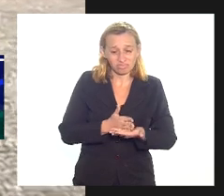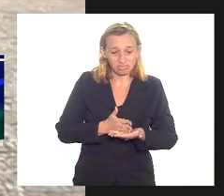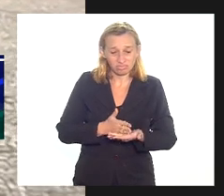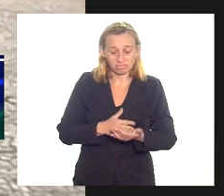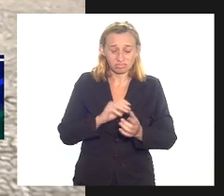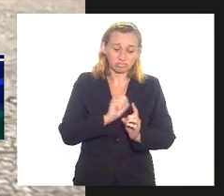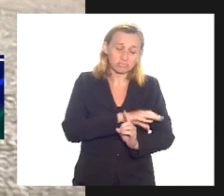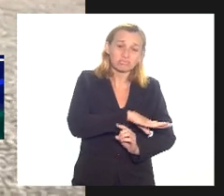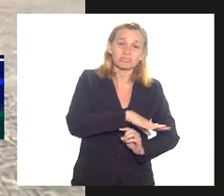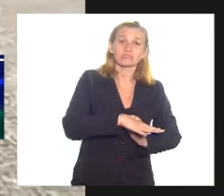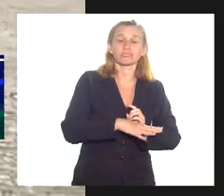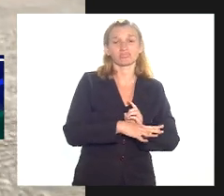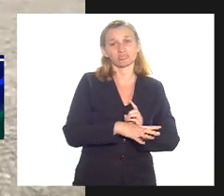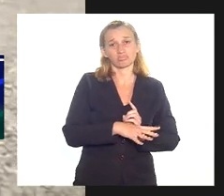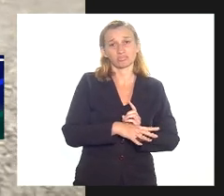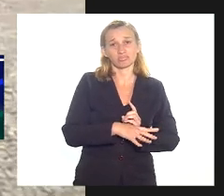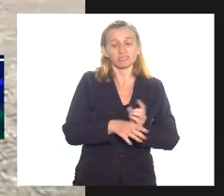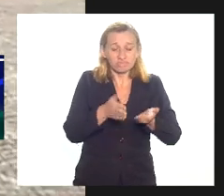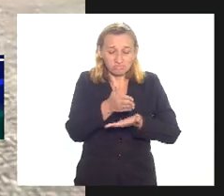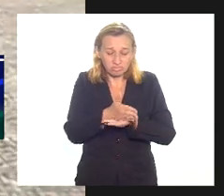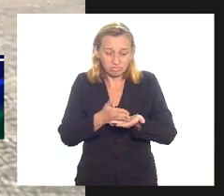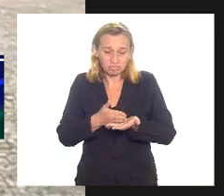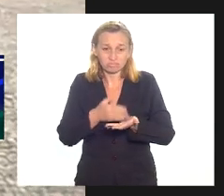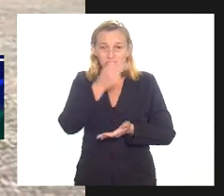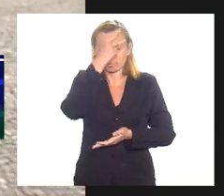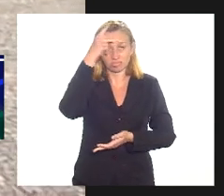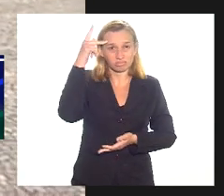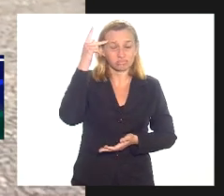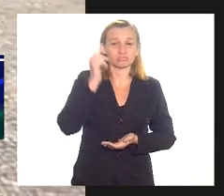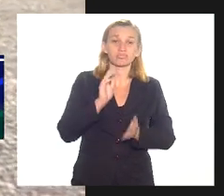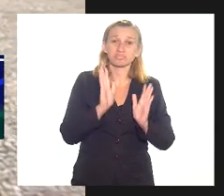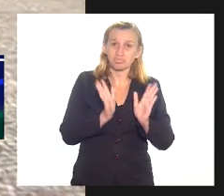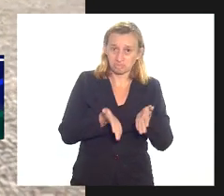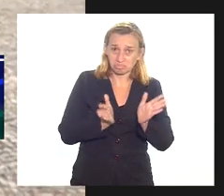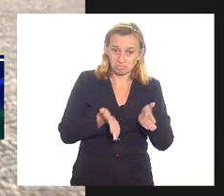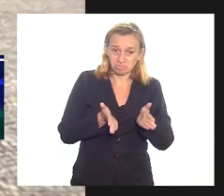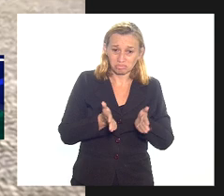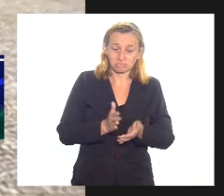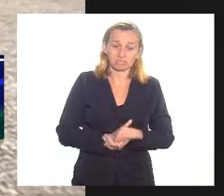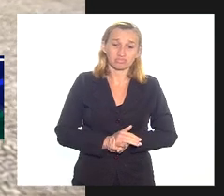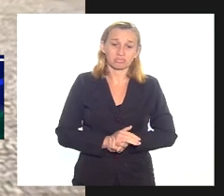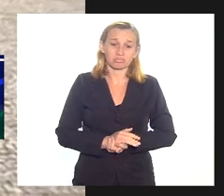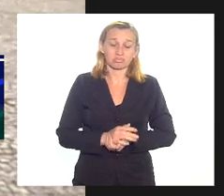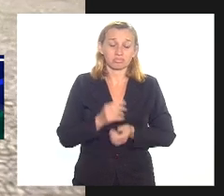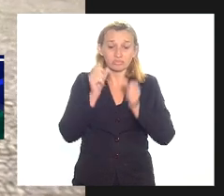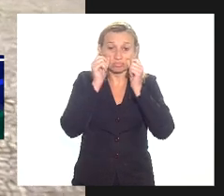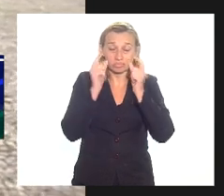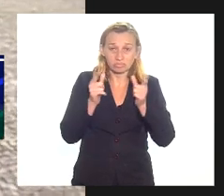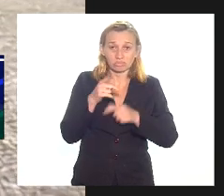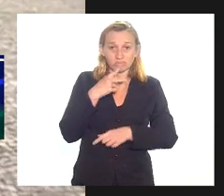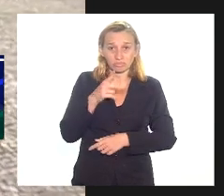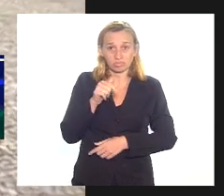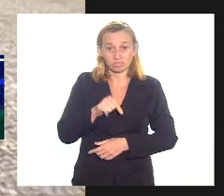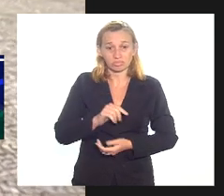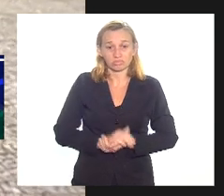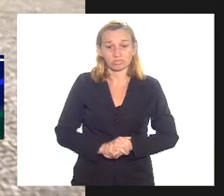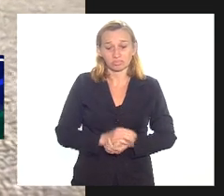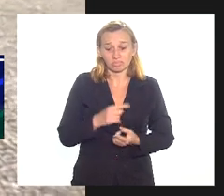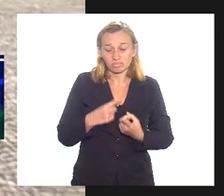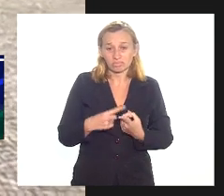sociedade, dividir as pessoas. Hoje, eu digo que faço um alerta aqui,